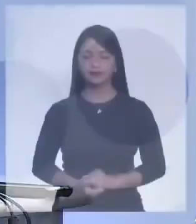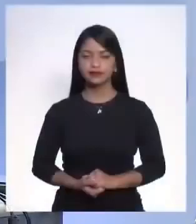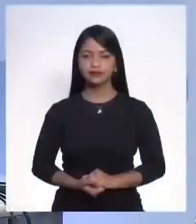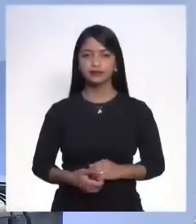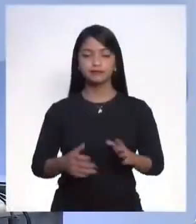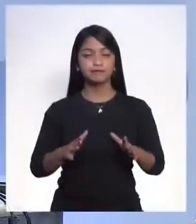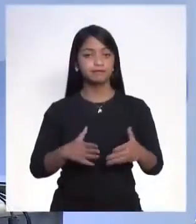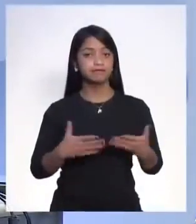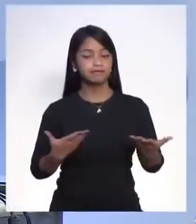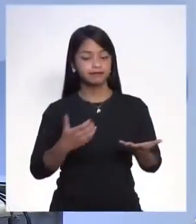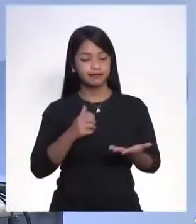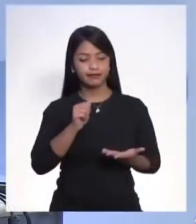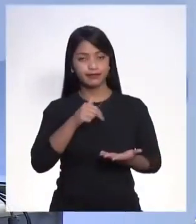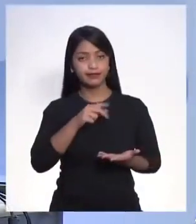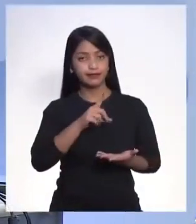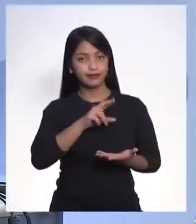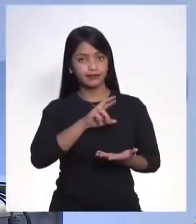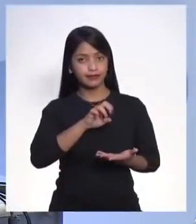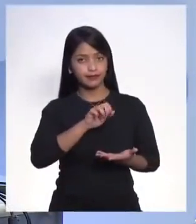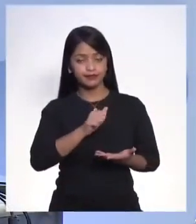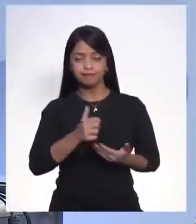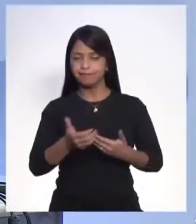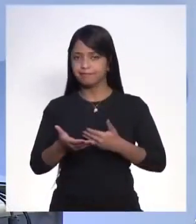E aí, Andréia, vamos lá. Vamos lá.